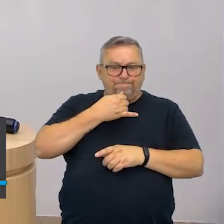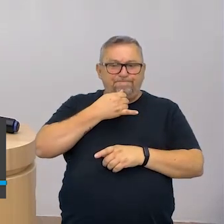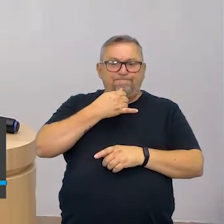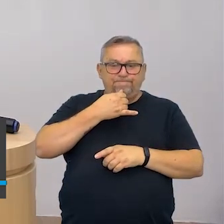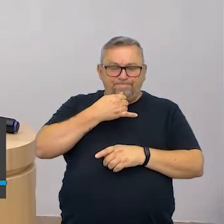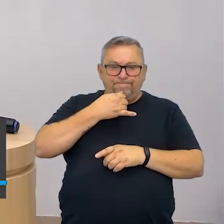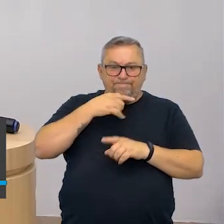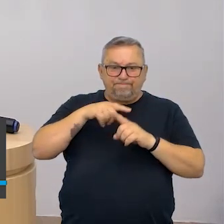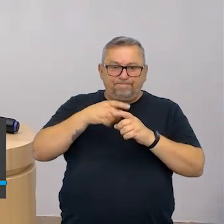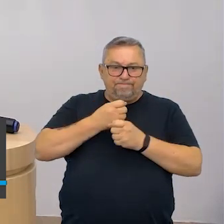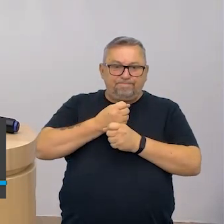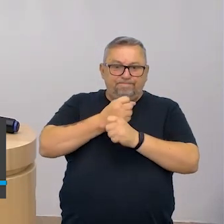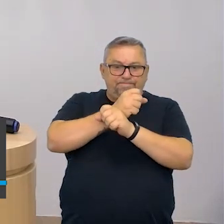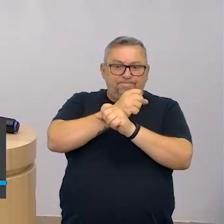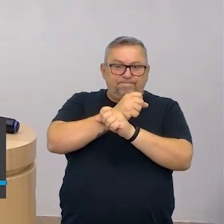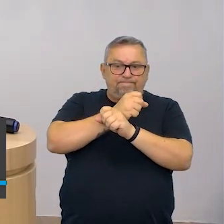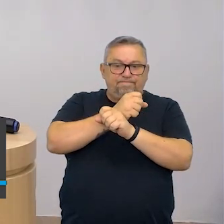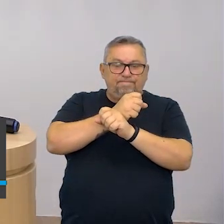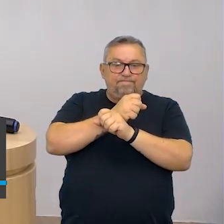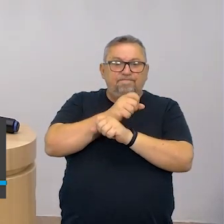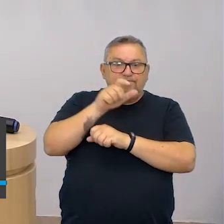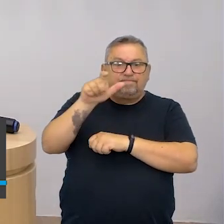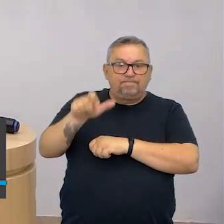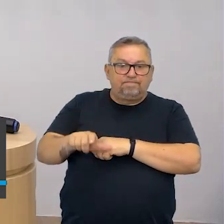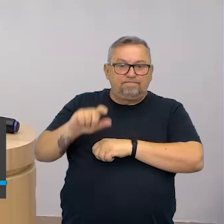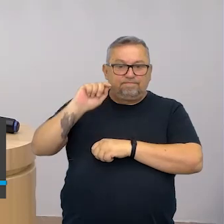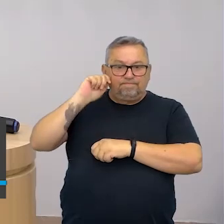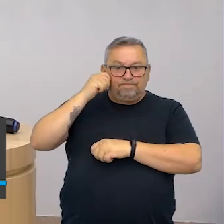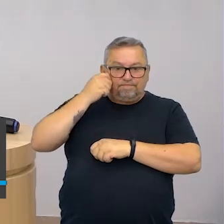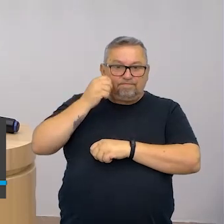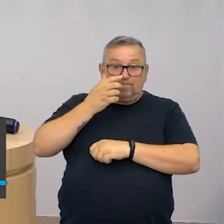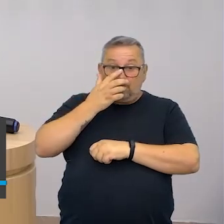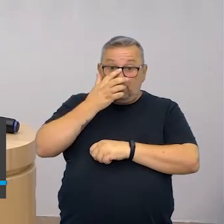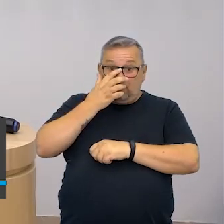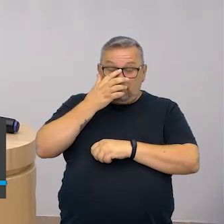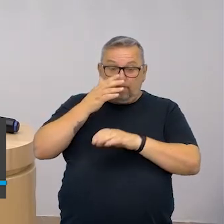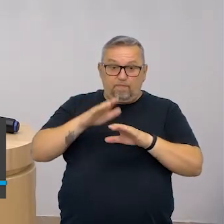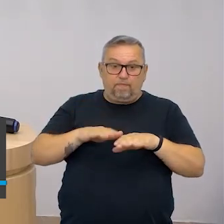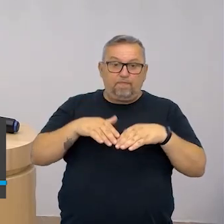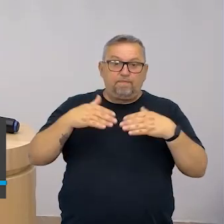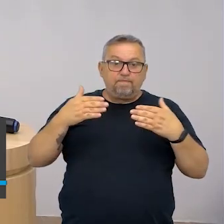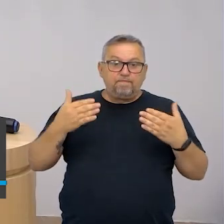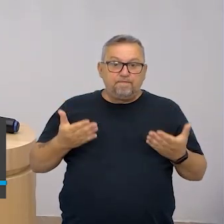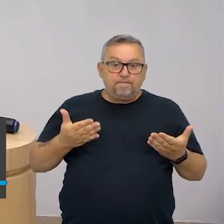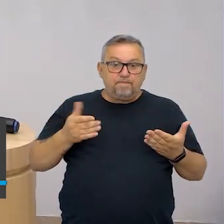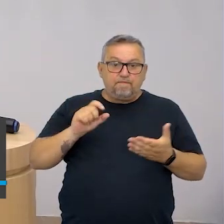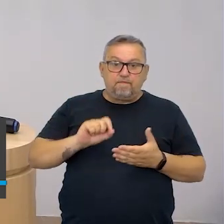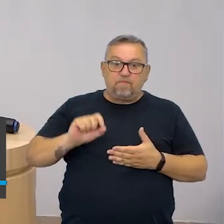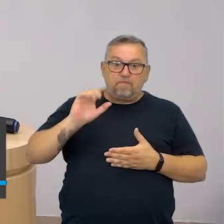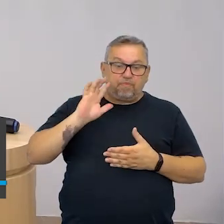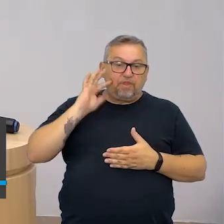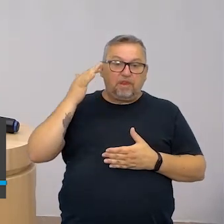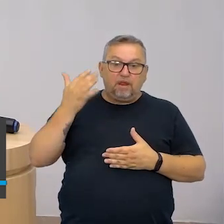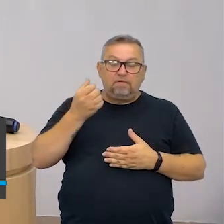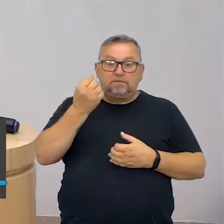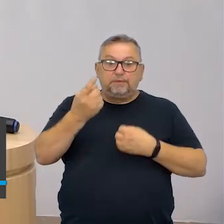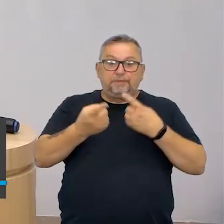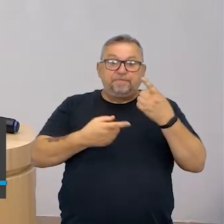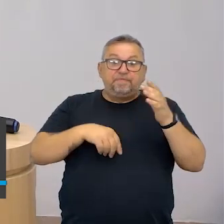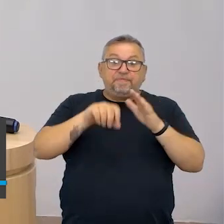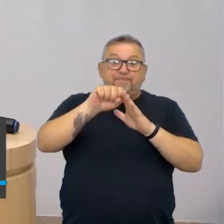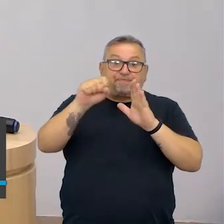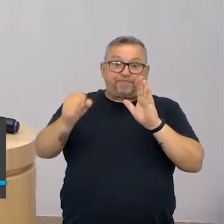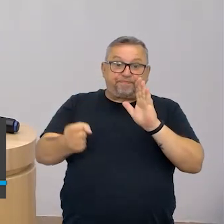de escravização desses povos, né? Então, o que aconteceu ao longo dos séculos foi que